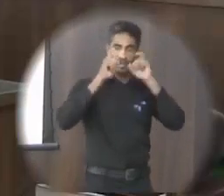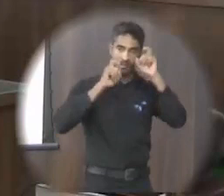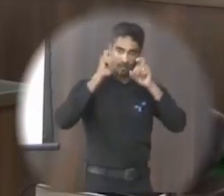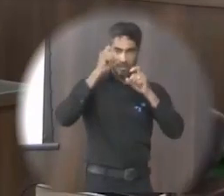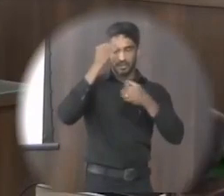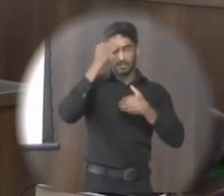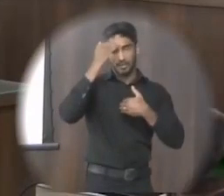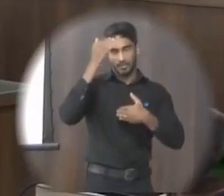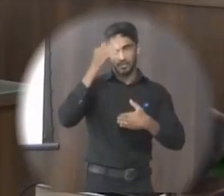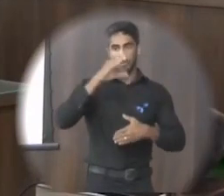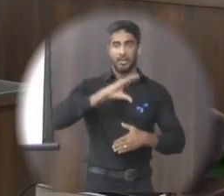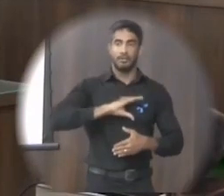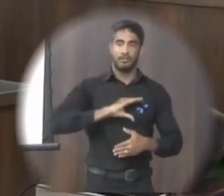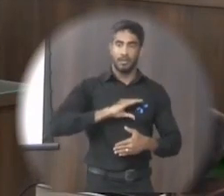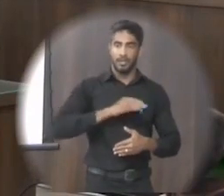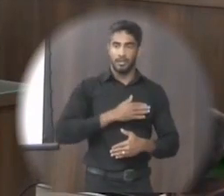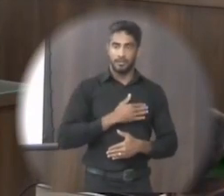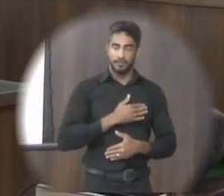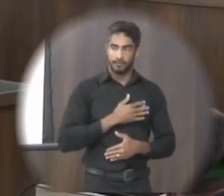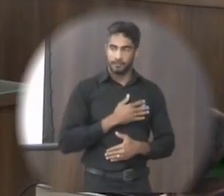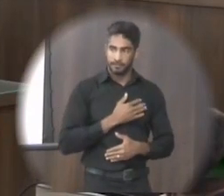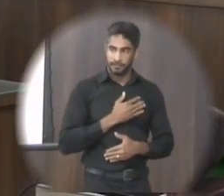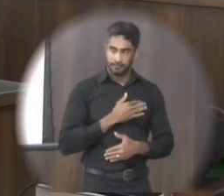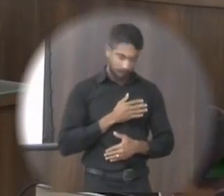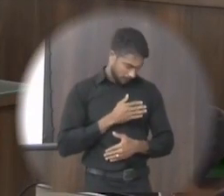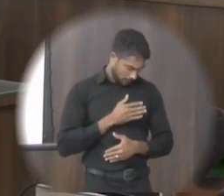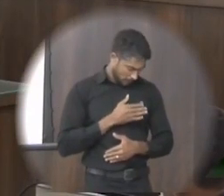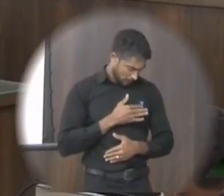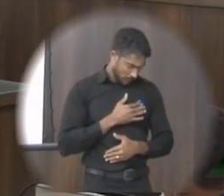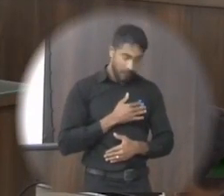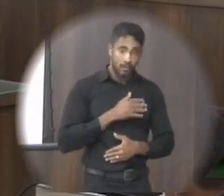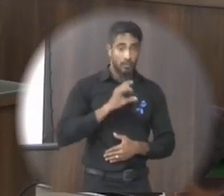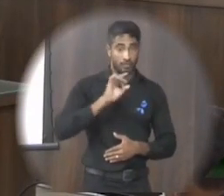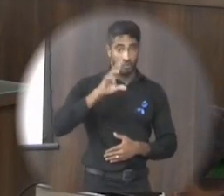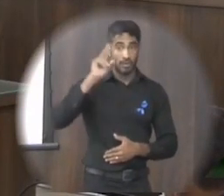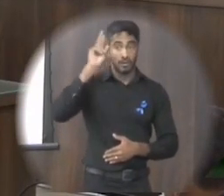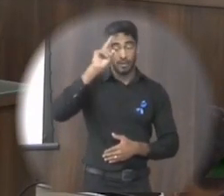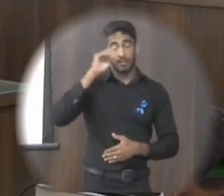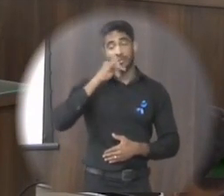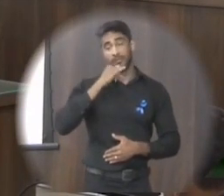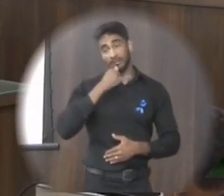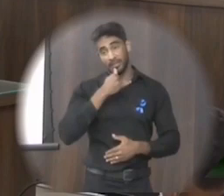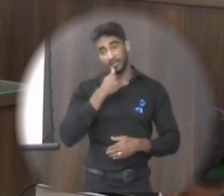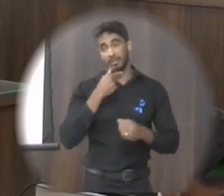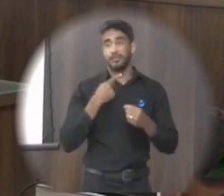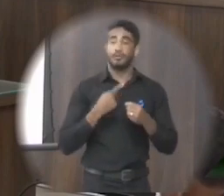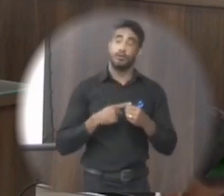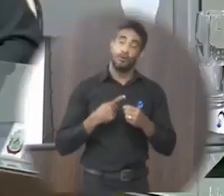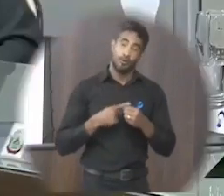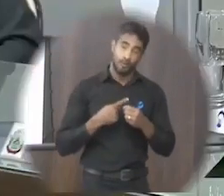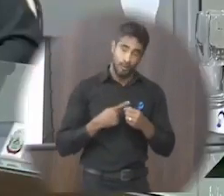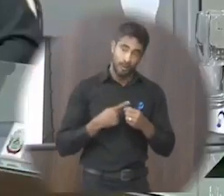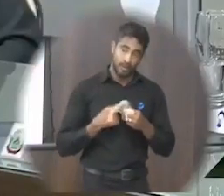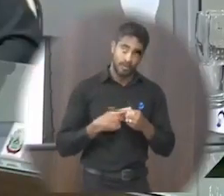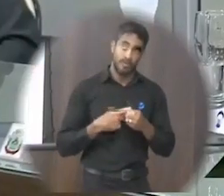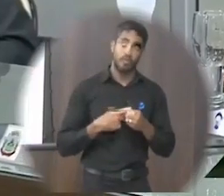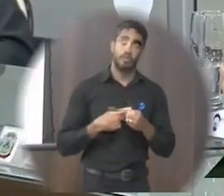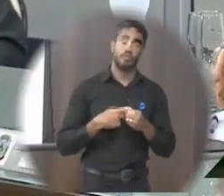Muito obrigada, colega. Só lembrando, infelizmente, o município se